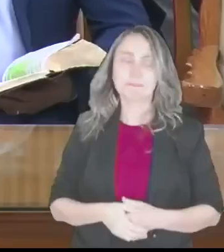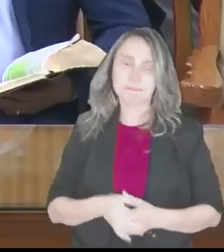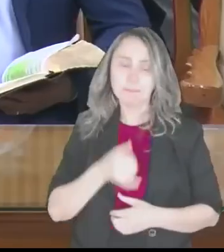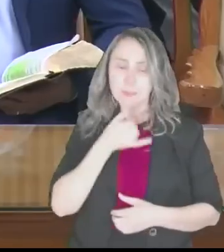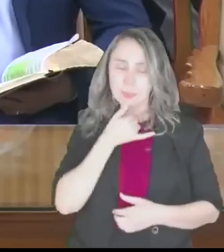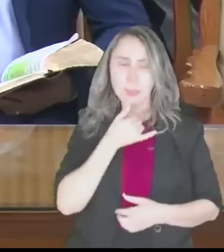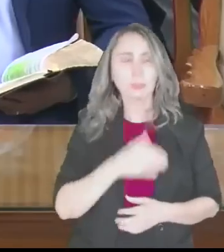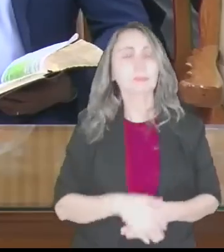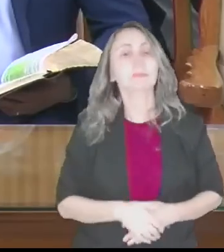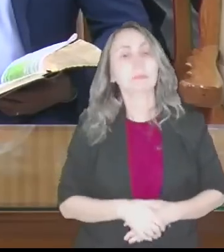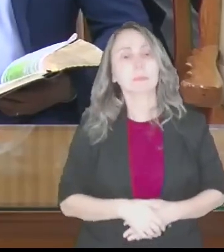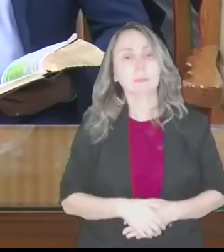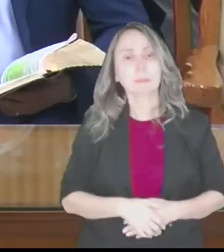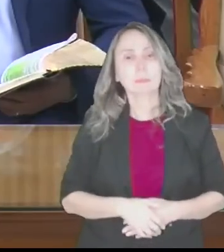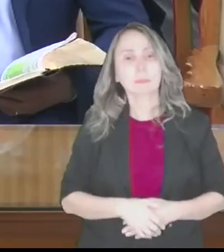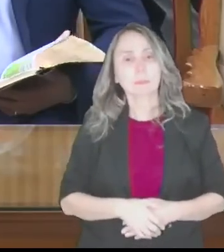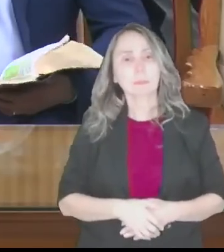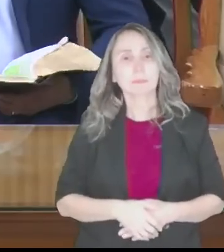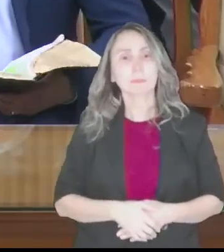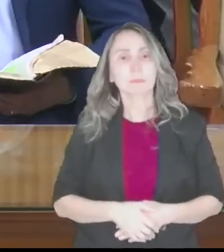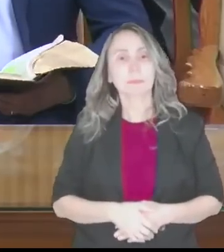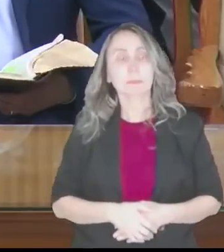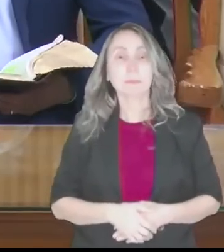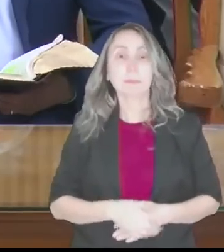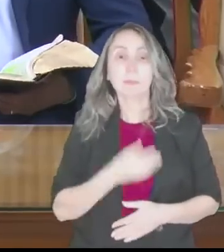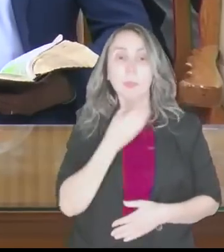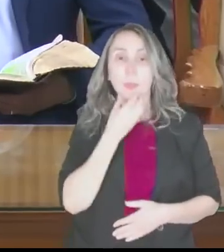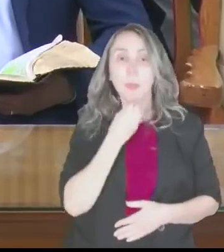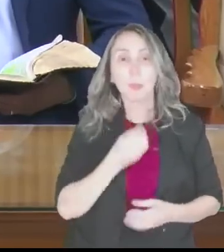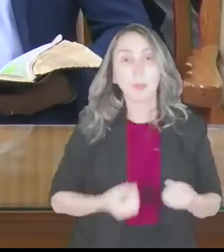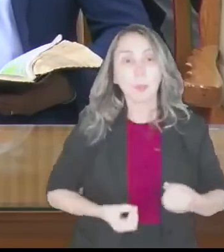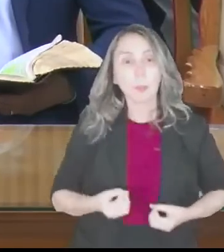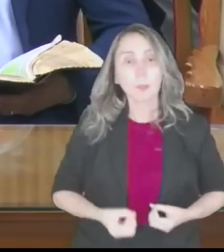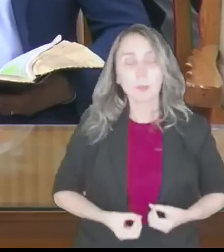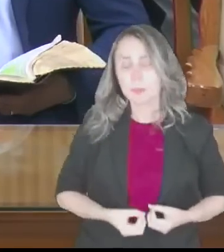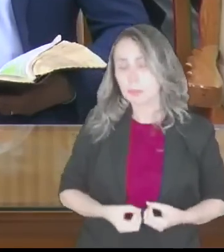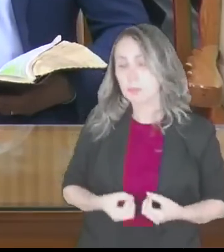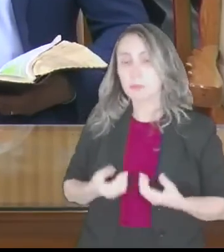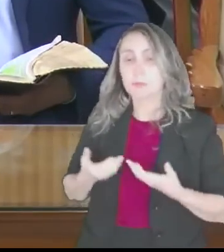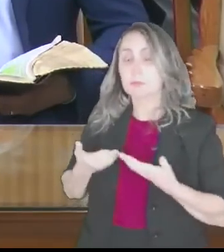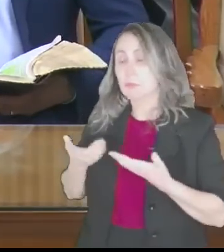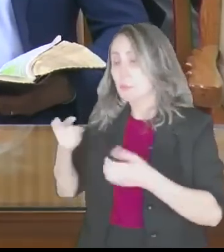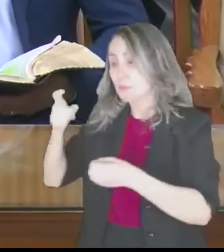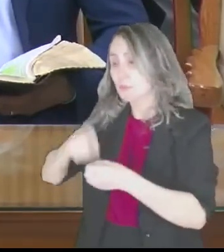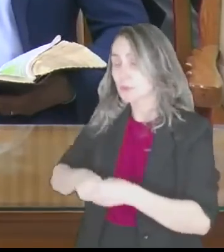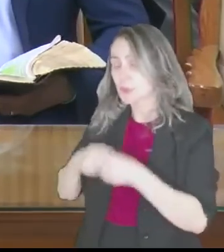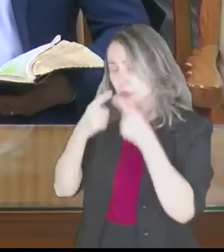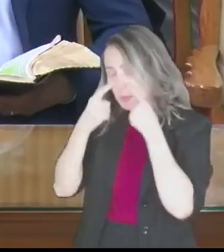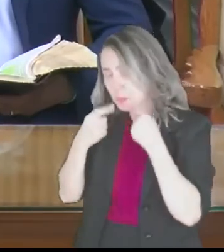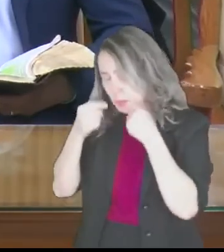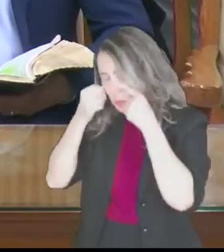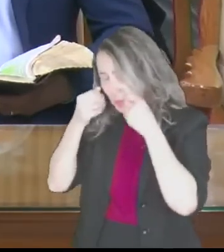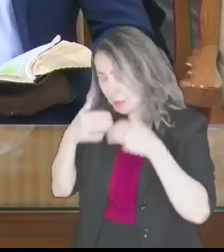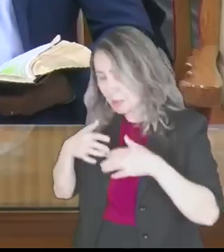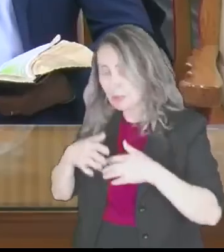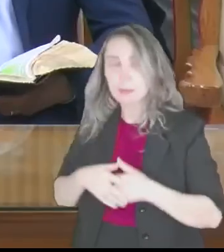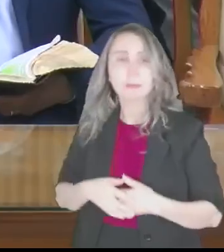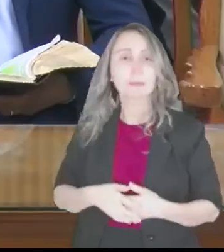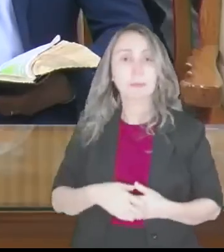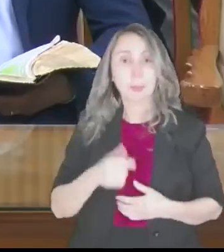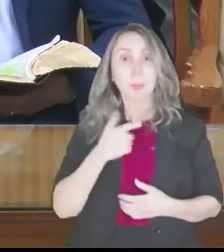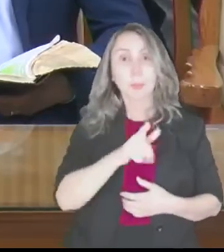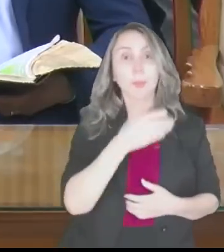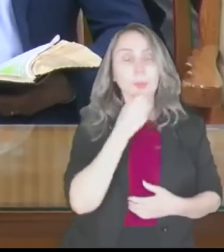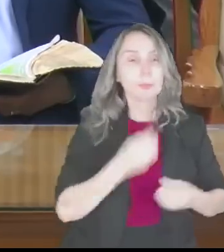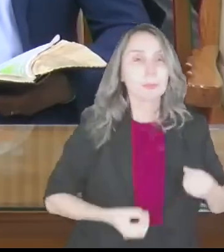irmãos, aí um obreiro chegou chorando. Outro obreiro eles botaram para fora da igreja. Outro obreiro eles empurraram e o obreiro chegou